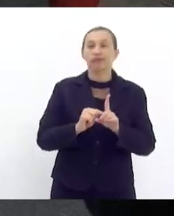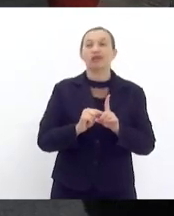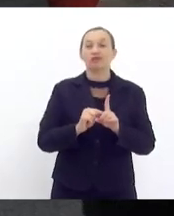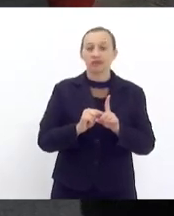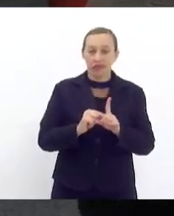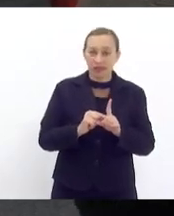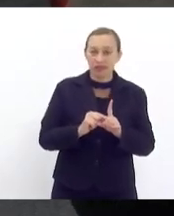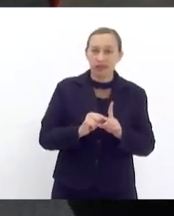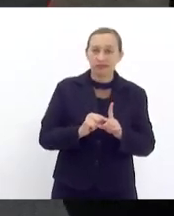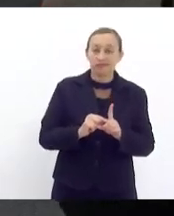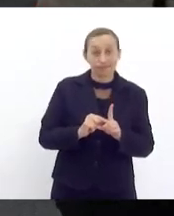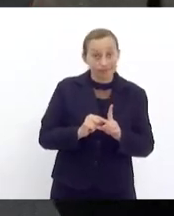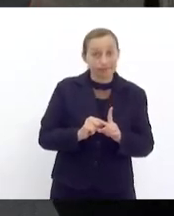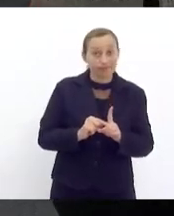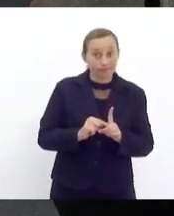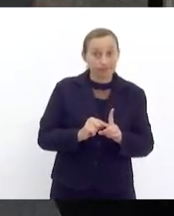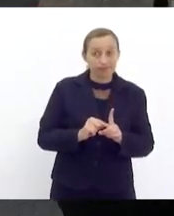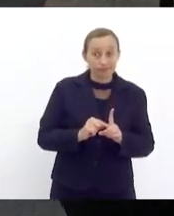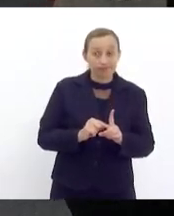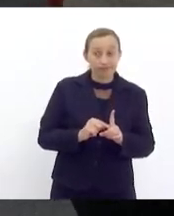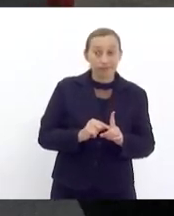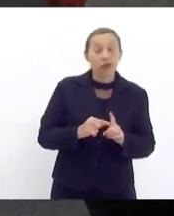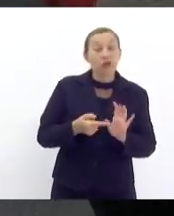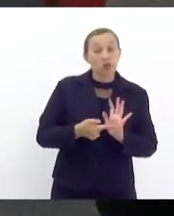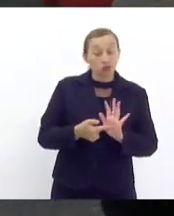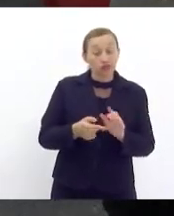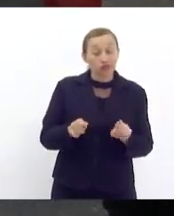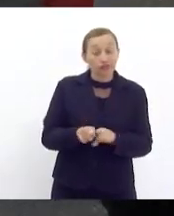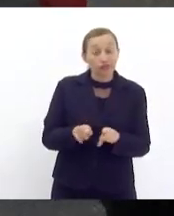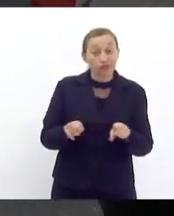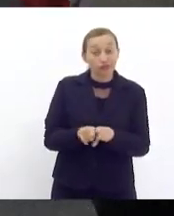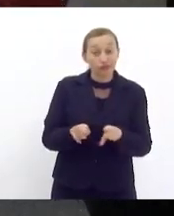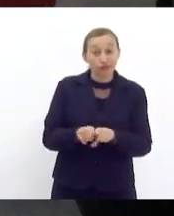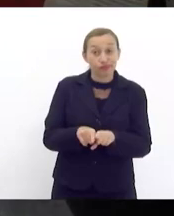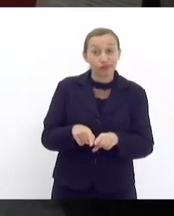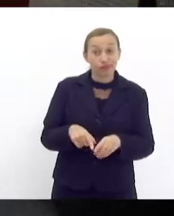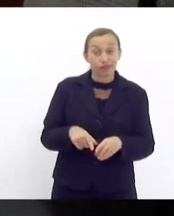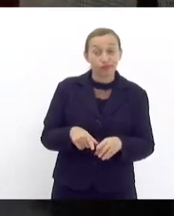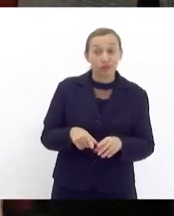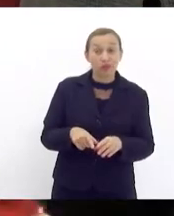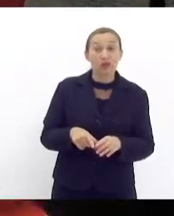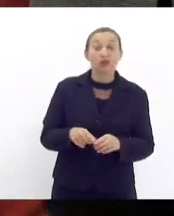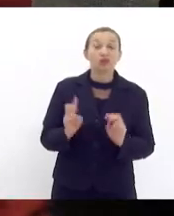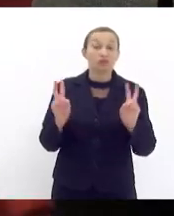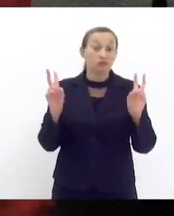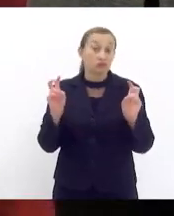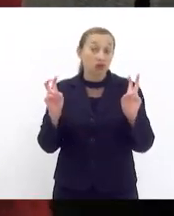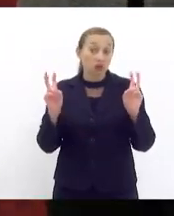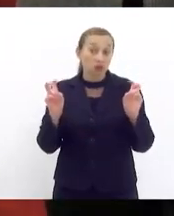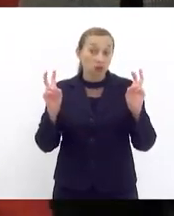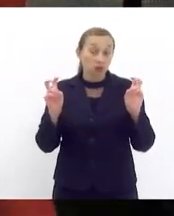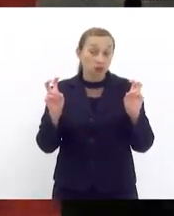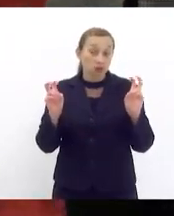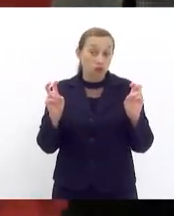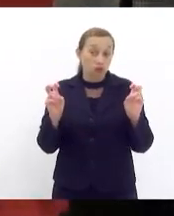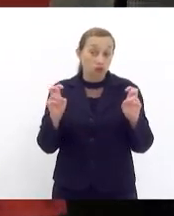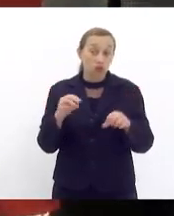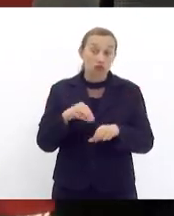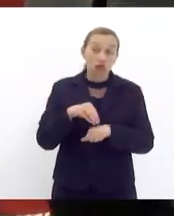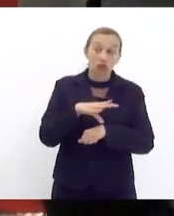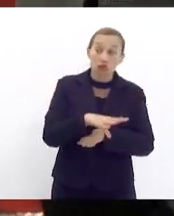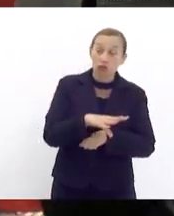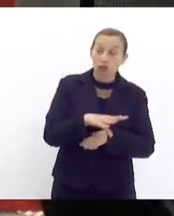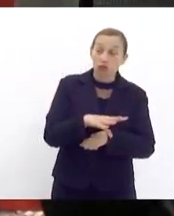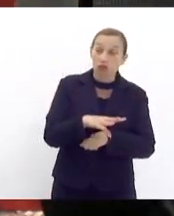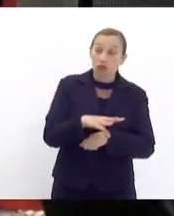isso tem sido constatado também como Nessas questões a ver a indicação de